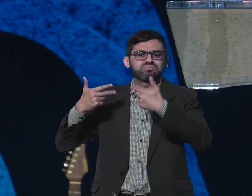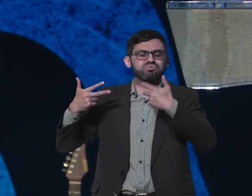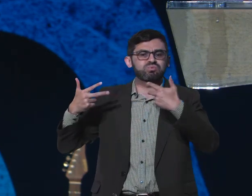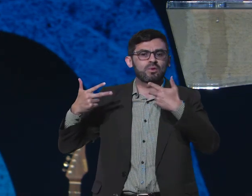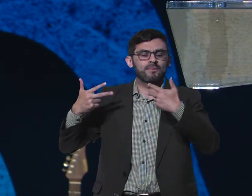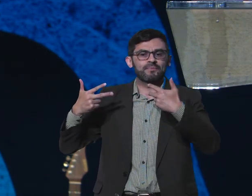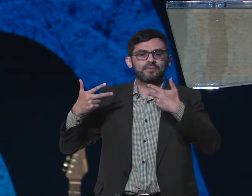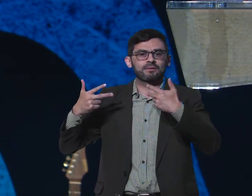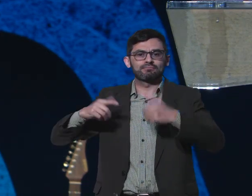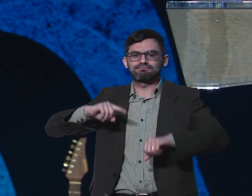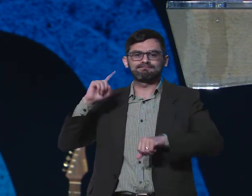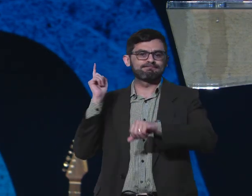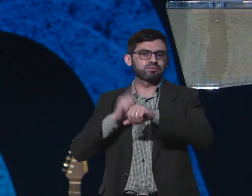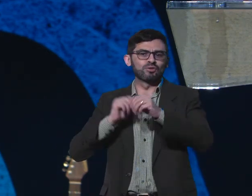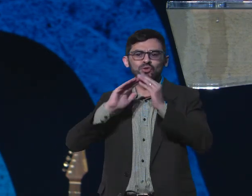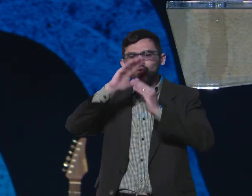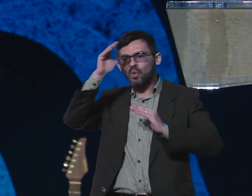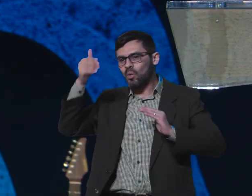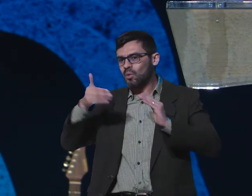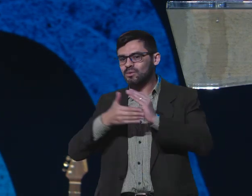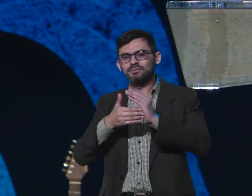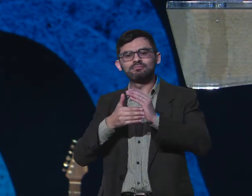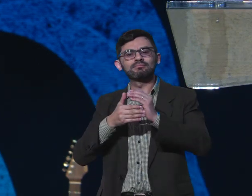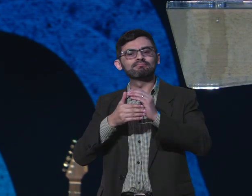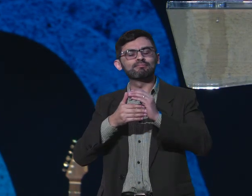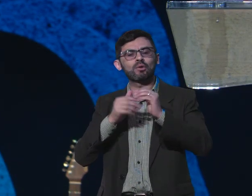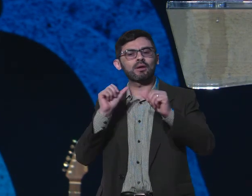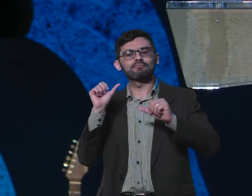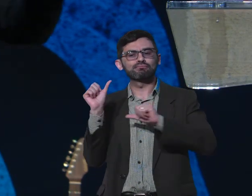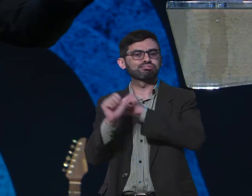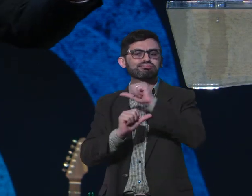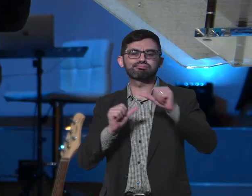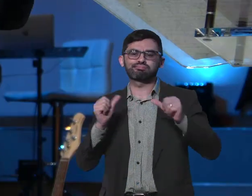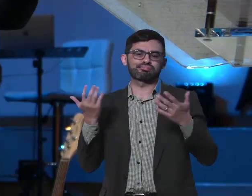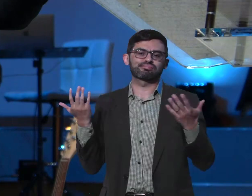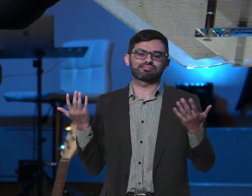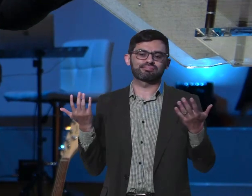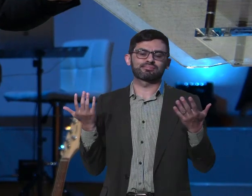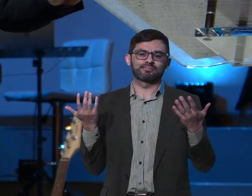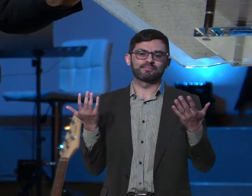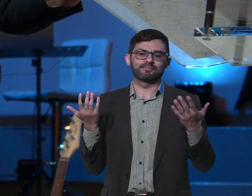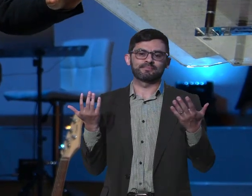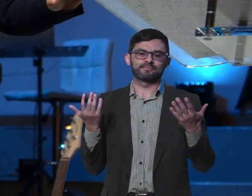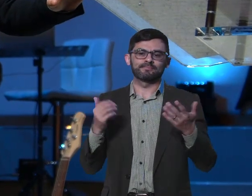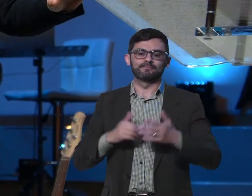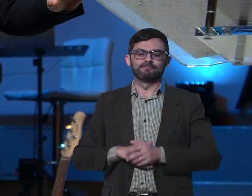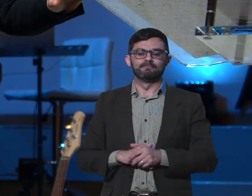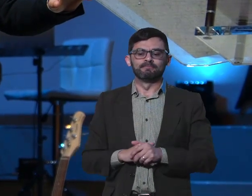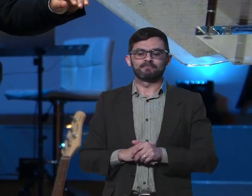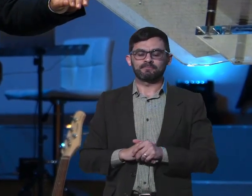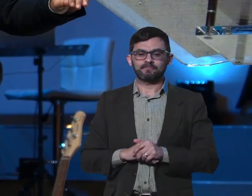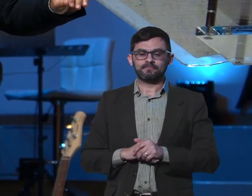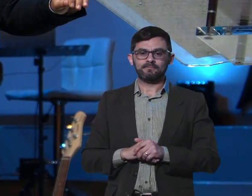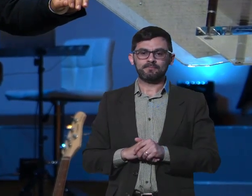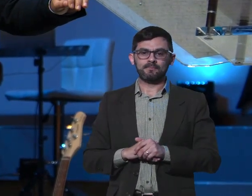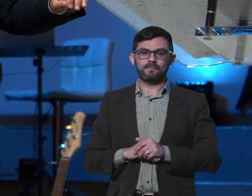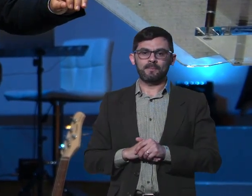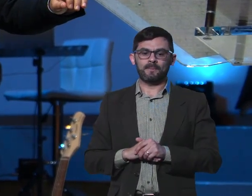De uma hora para outra, tudo pode não fazer mais tanto sentido assim.